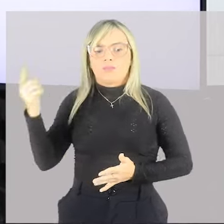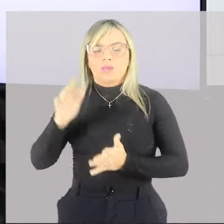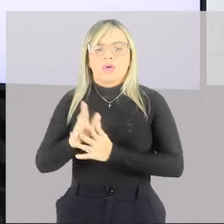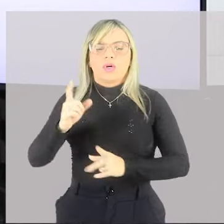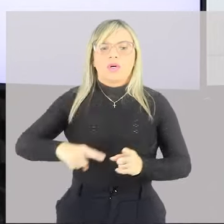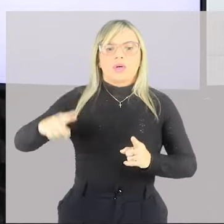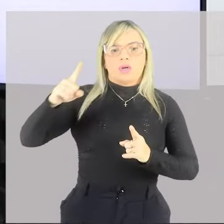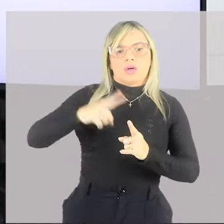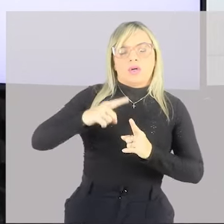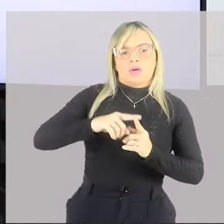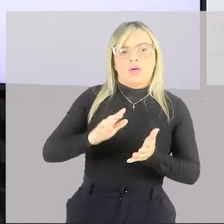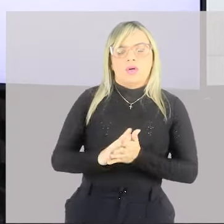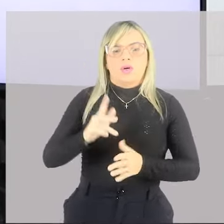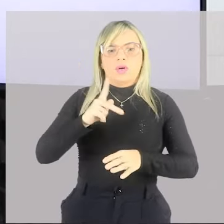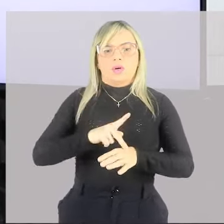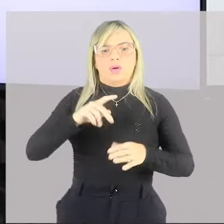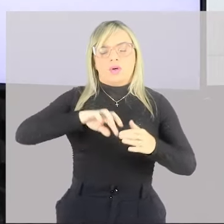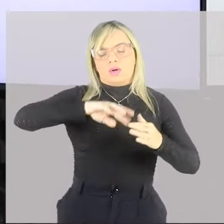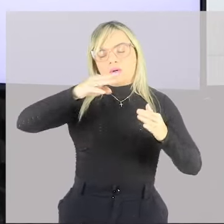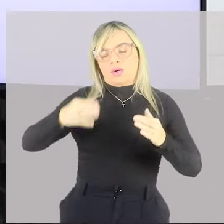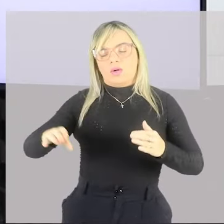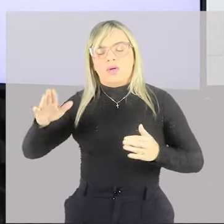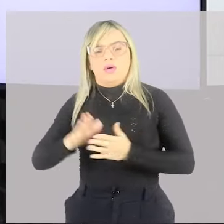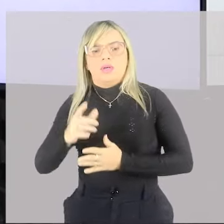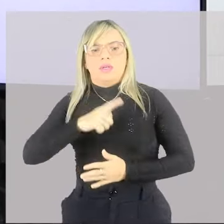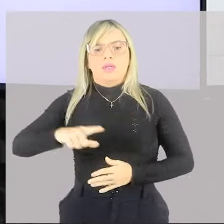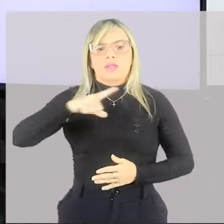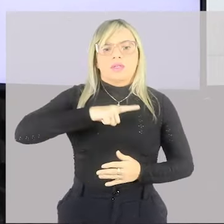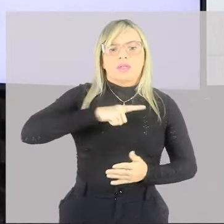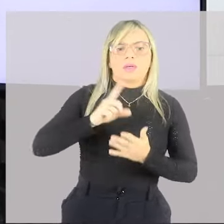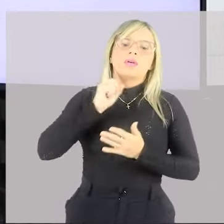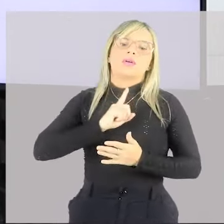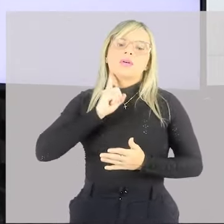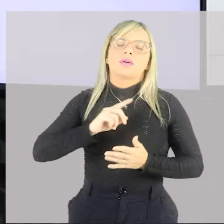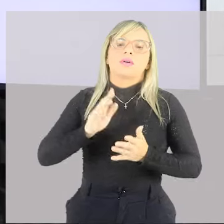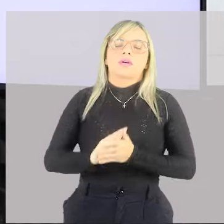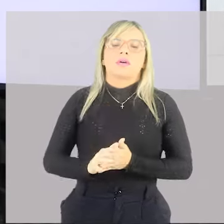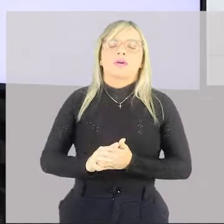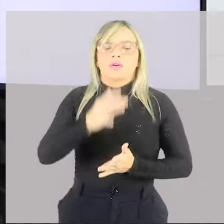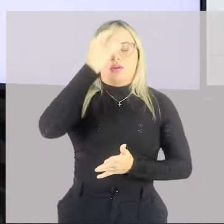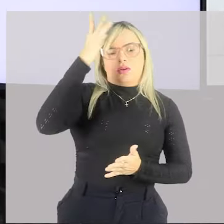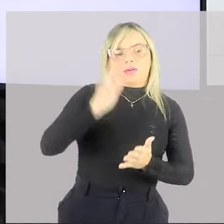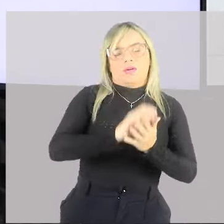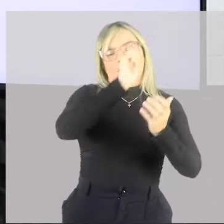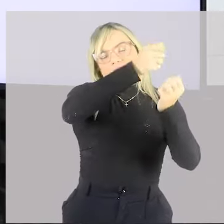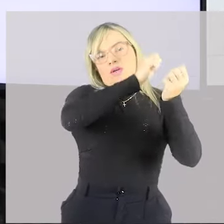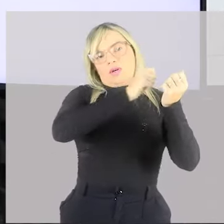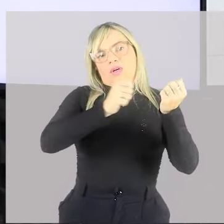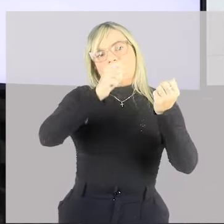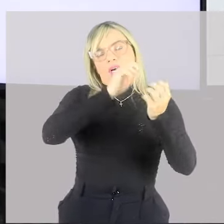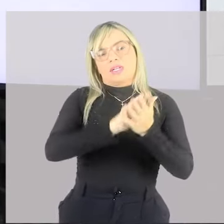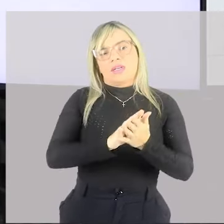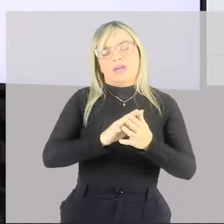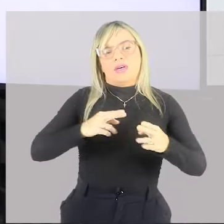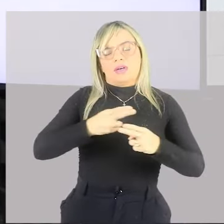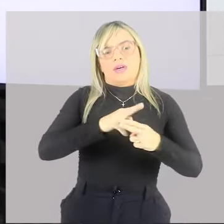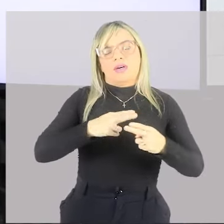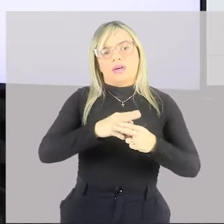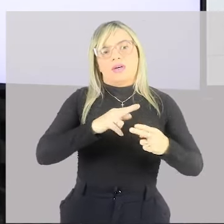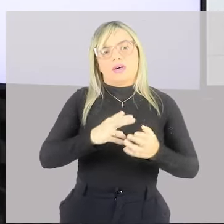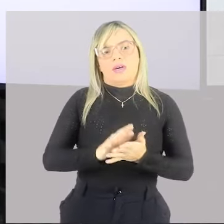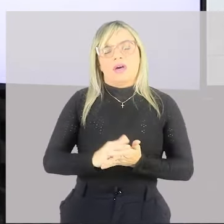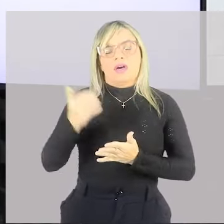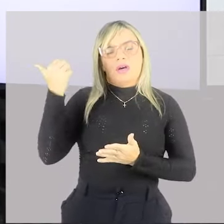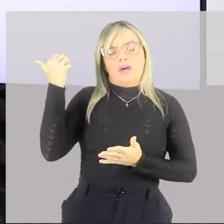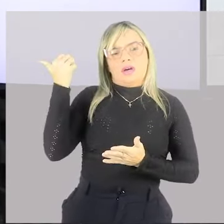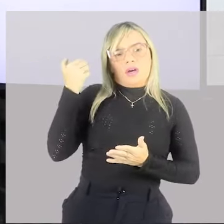tipo de rocha que existe na região de Minas Gerais que ela é tão fácil de escupir que até com uma faquinha uma caneta um garfo que você